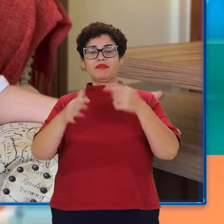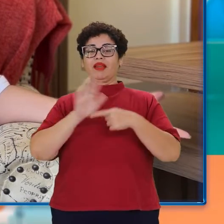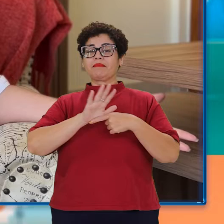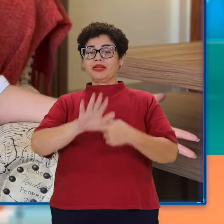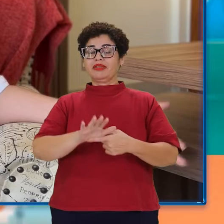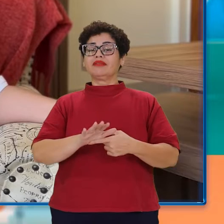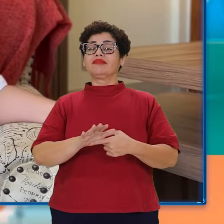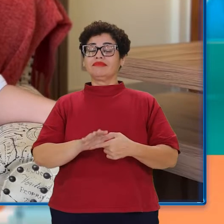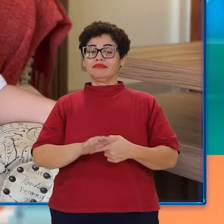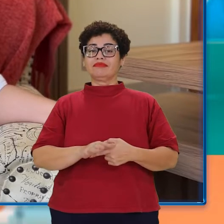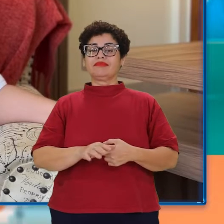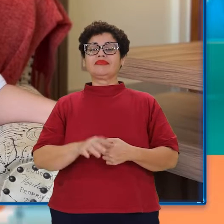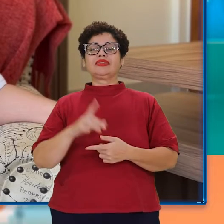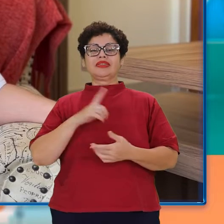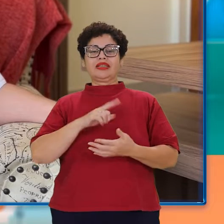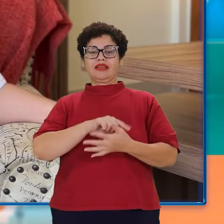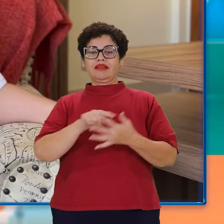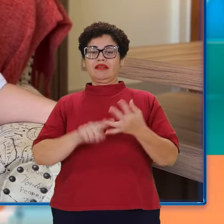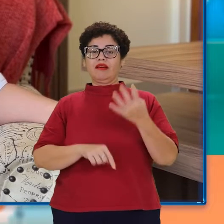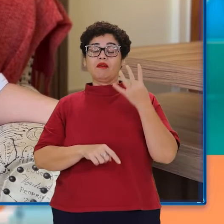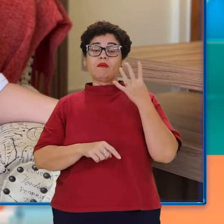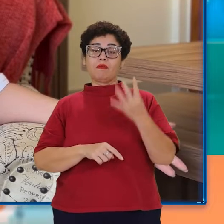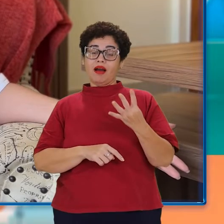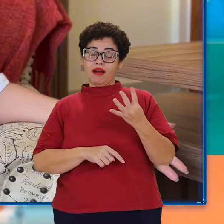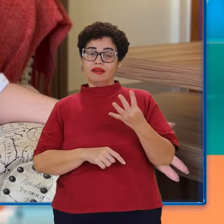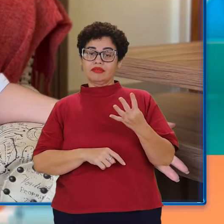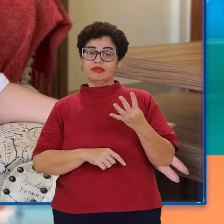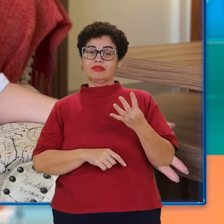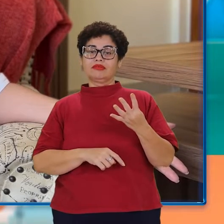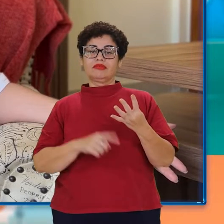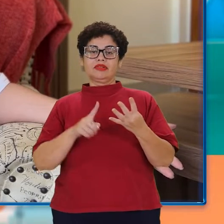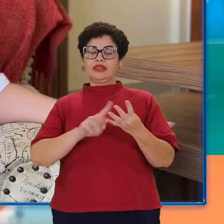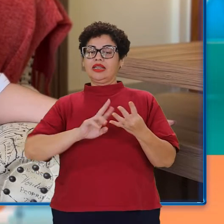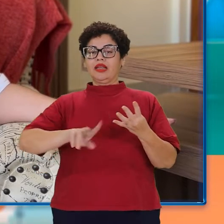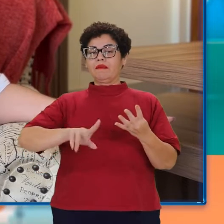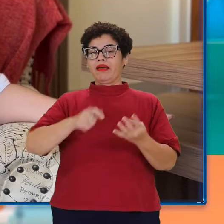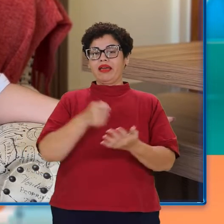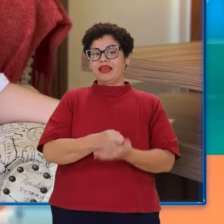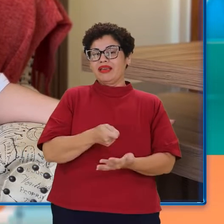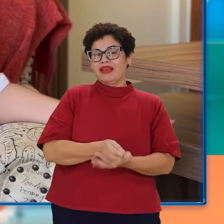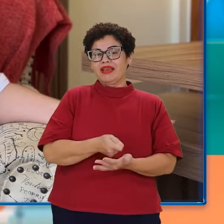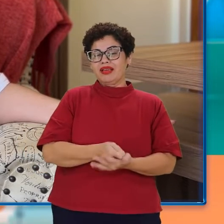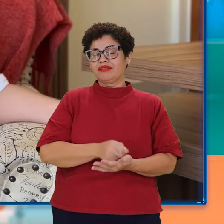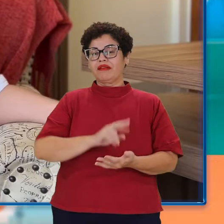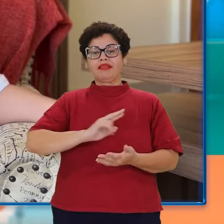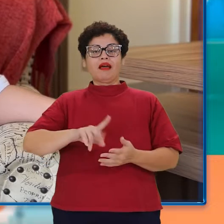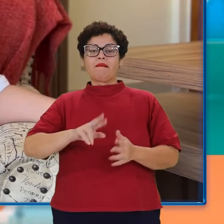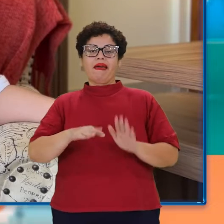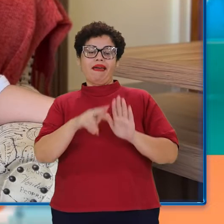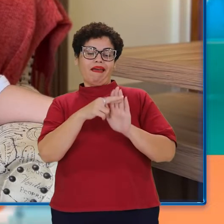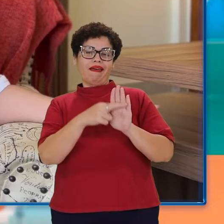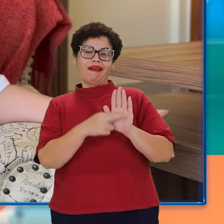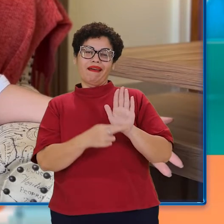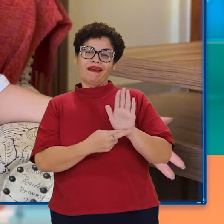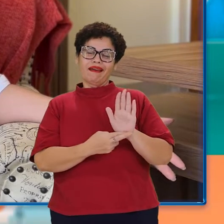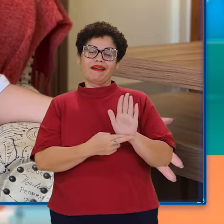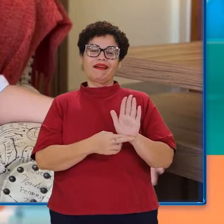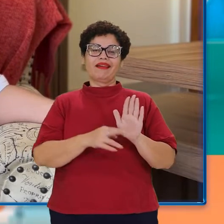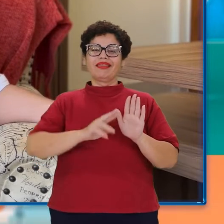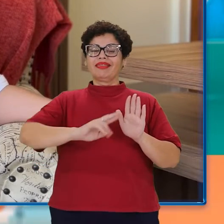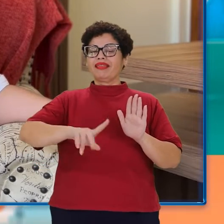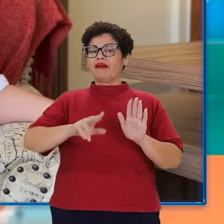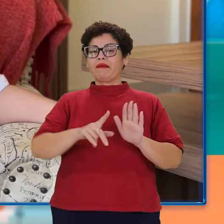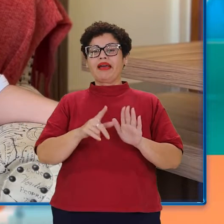elementos aí no início, apresentou, são 4 elementos que não são rígidos, que não é uma